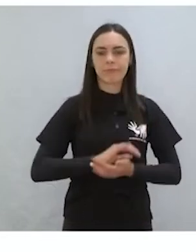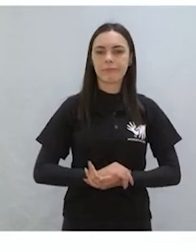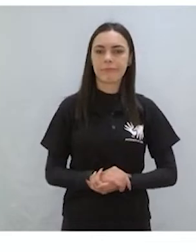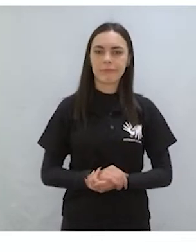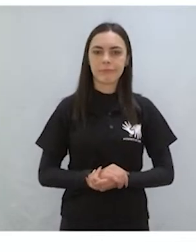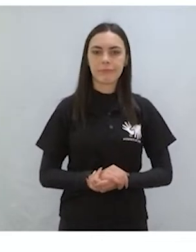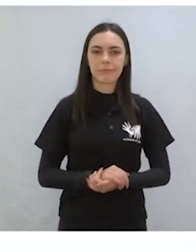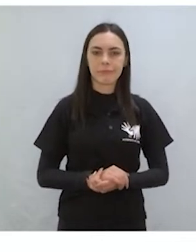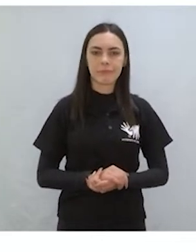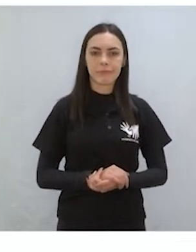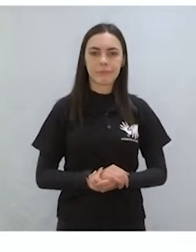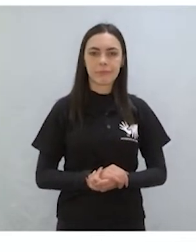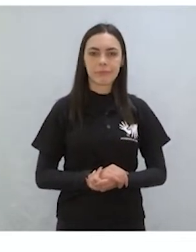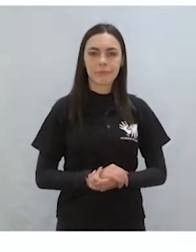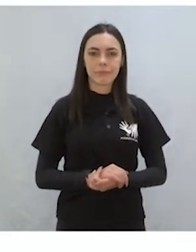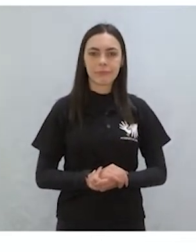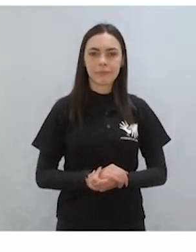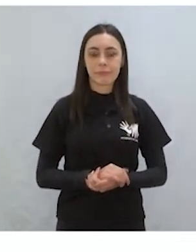sapato de vidro.